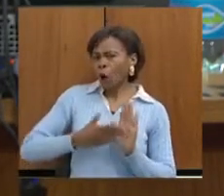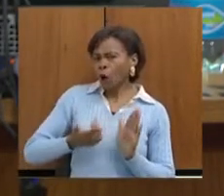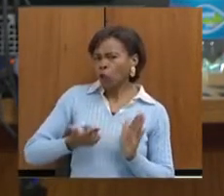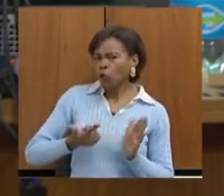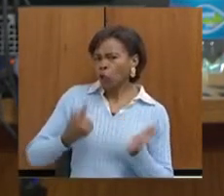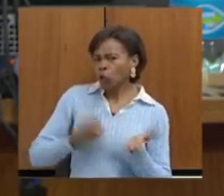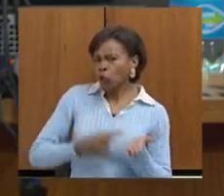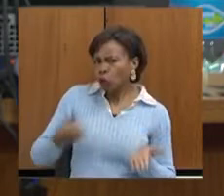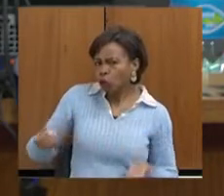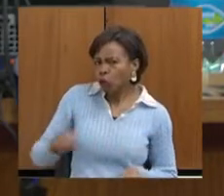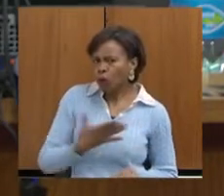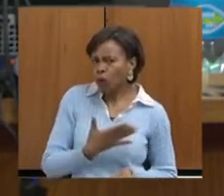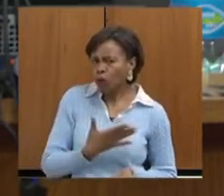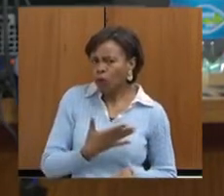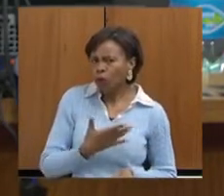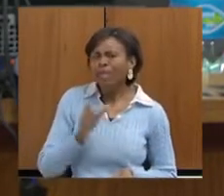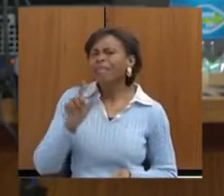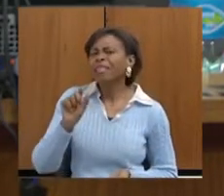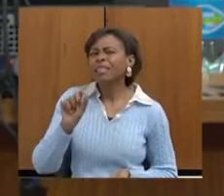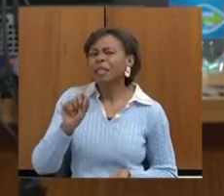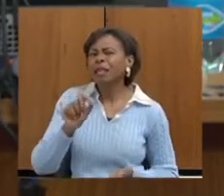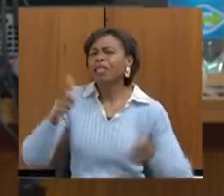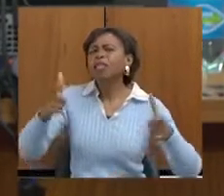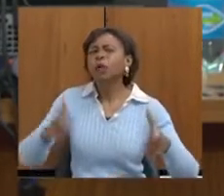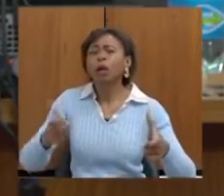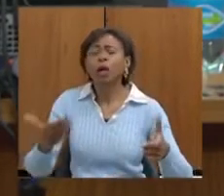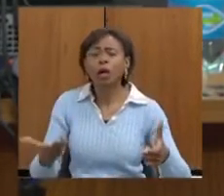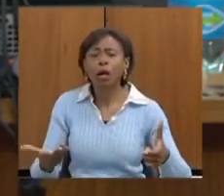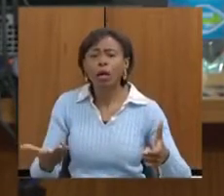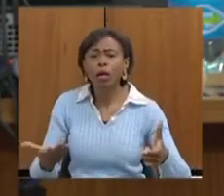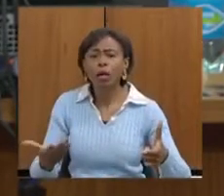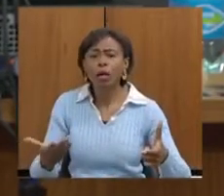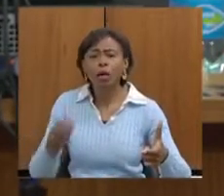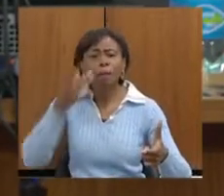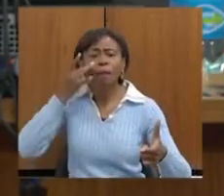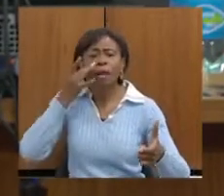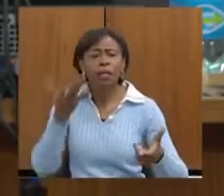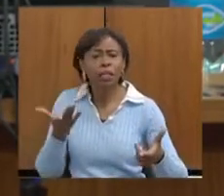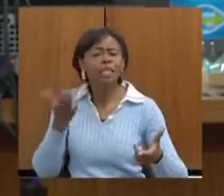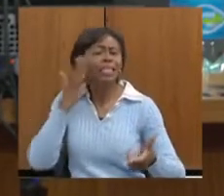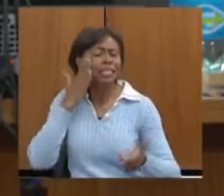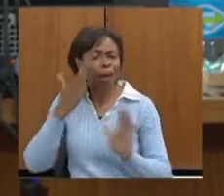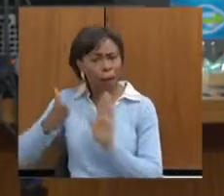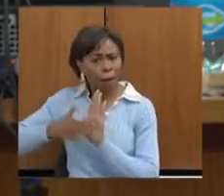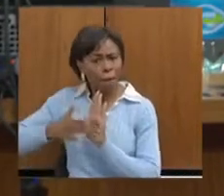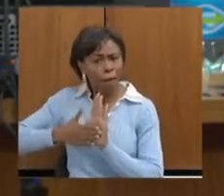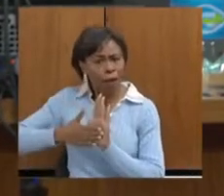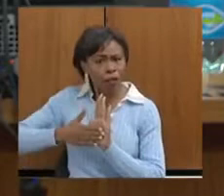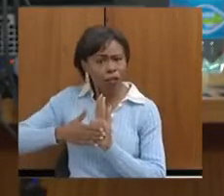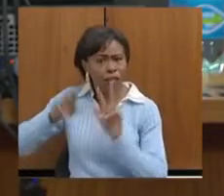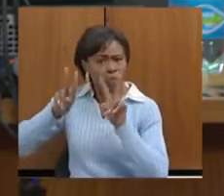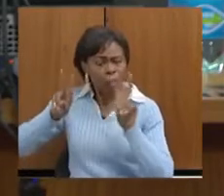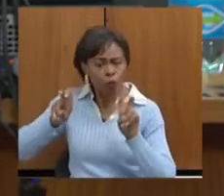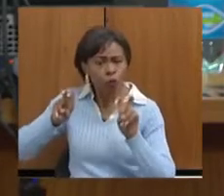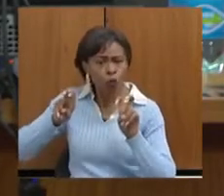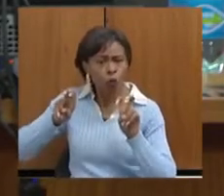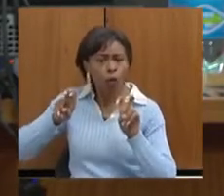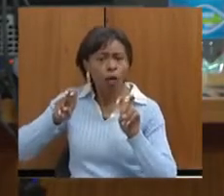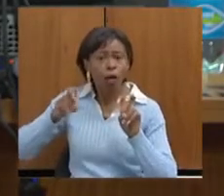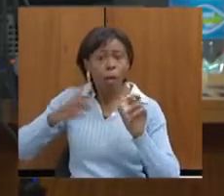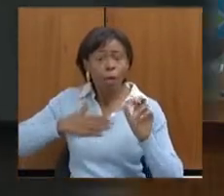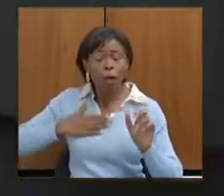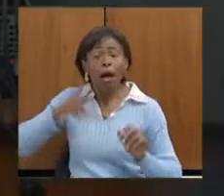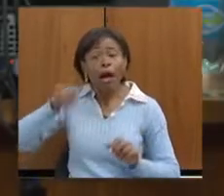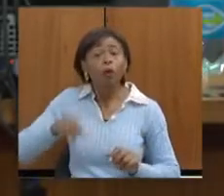fazendo novo acordo e que está no território todo mundo sabe que a falta de Simone Silva é Saúde é direito à saúde